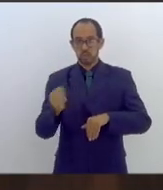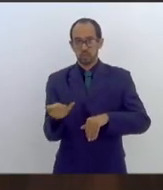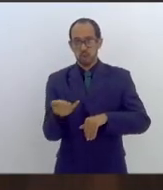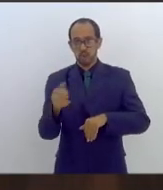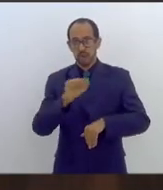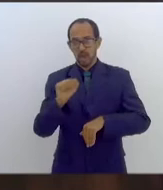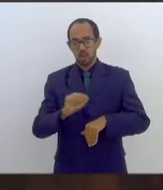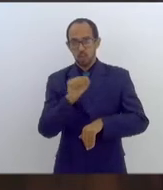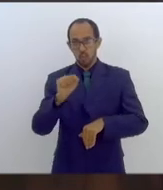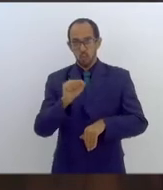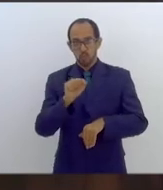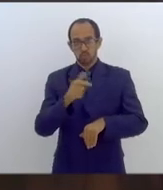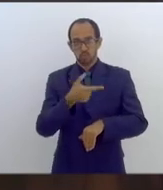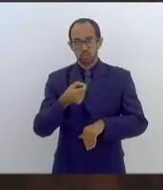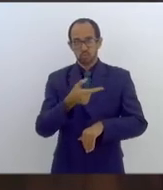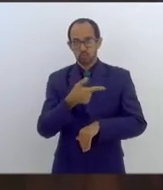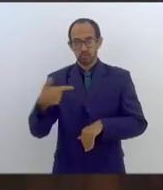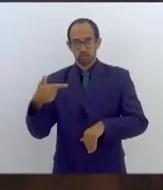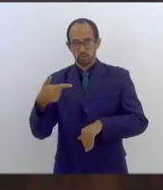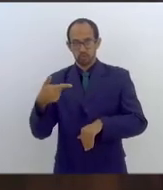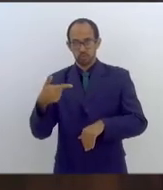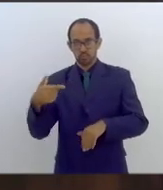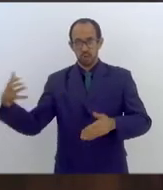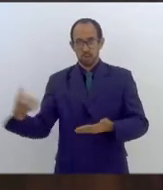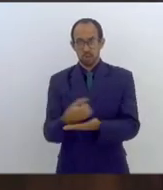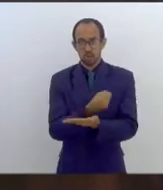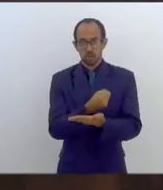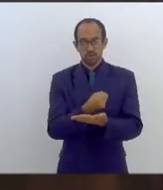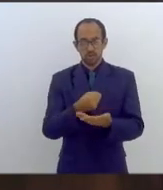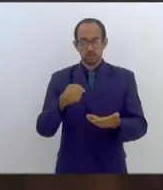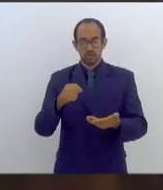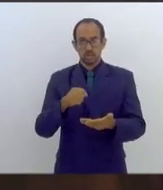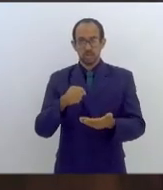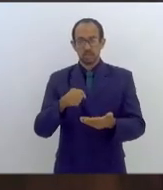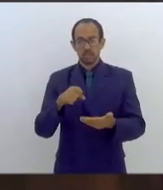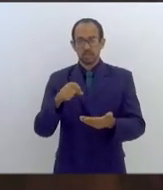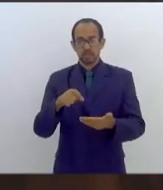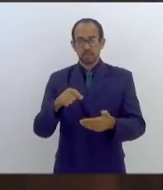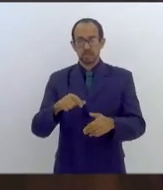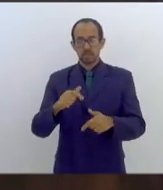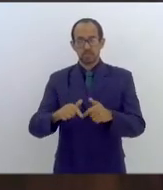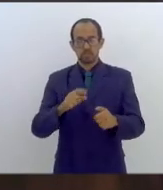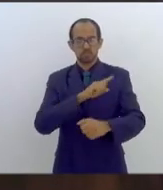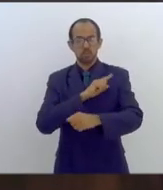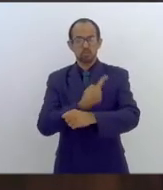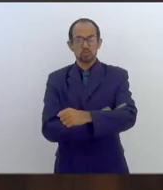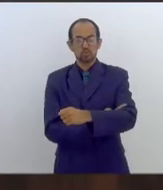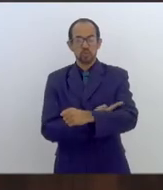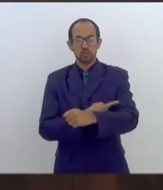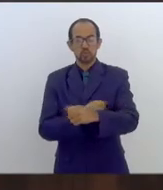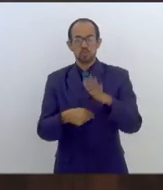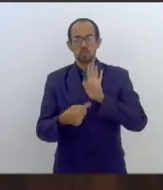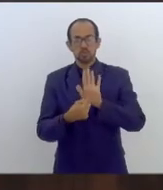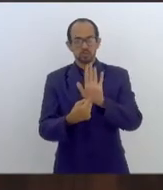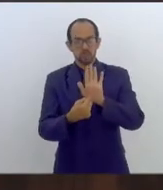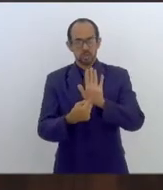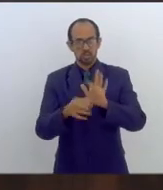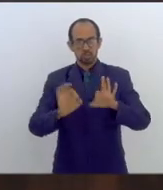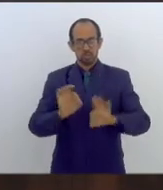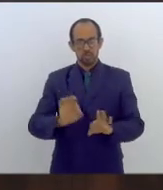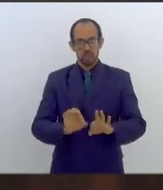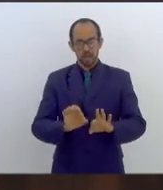agosto desse ano uma conquista seguramente que seguramente exigiu esforços e demonstração de preparo afinco e